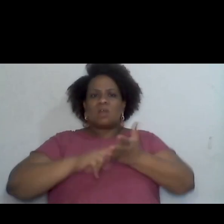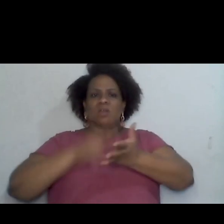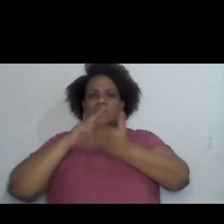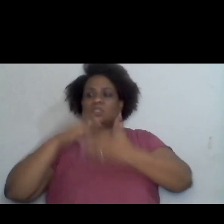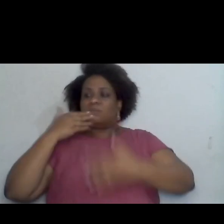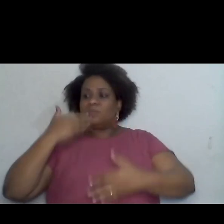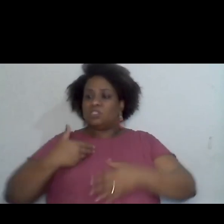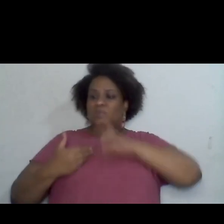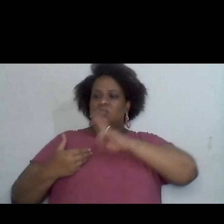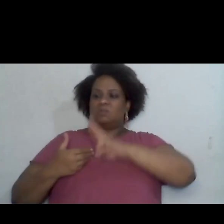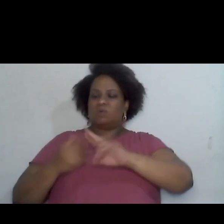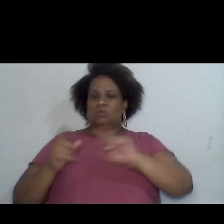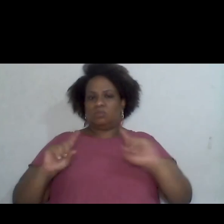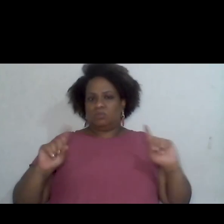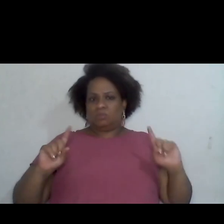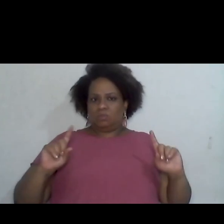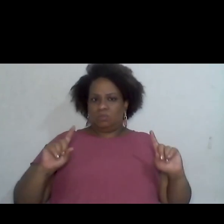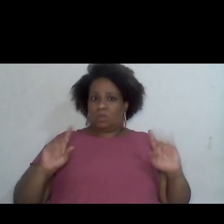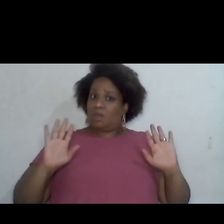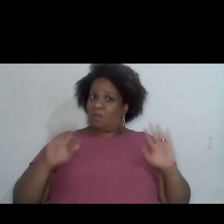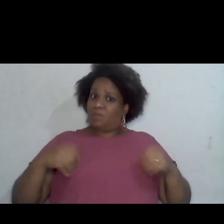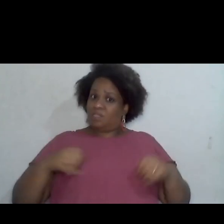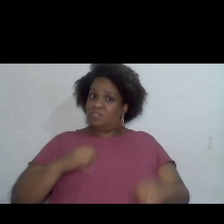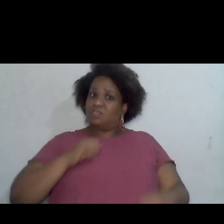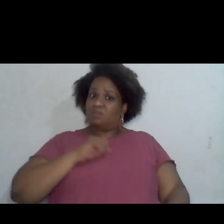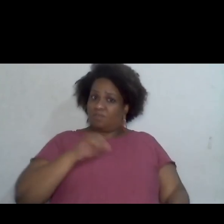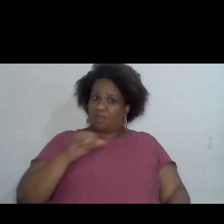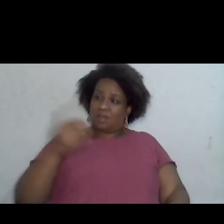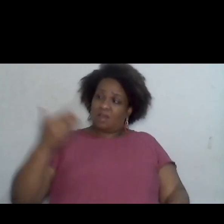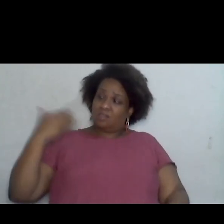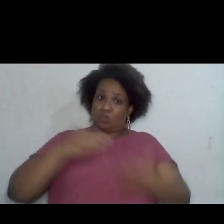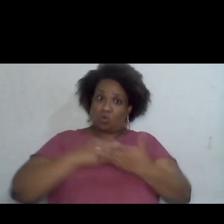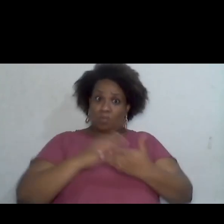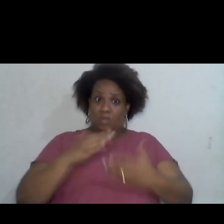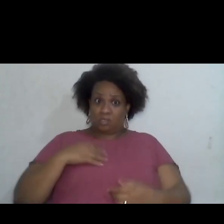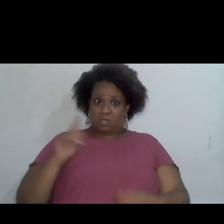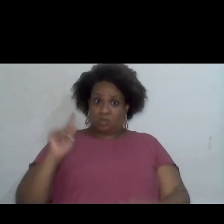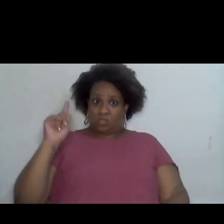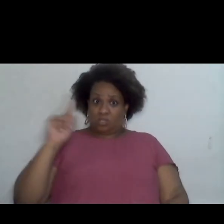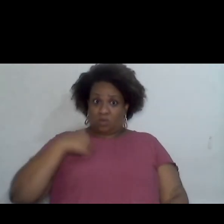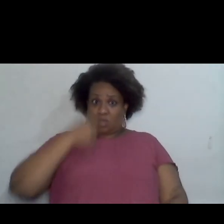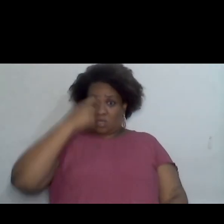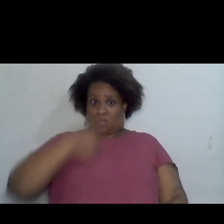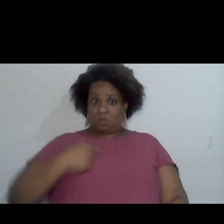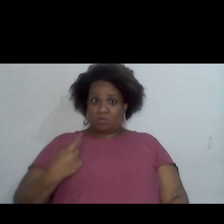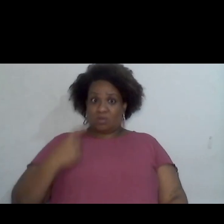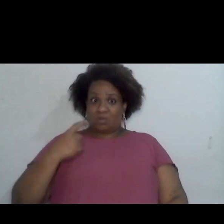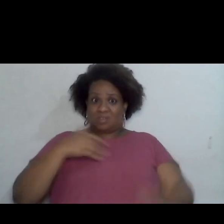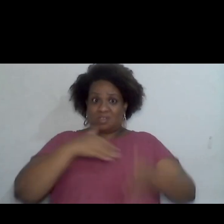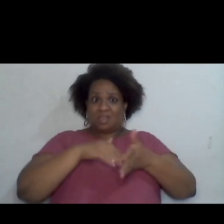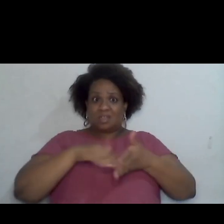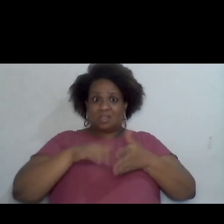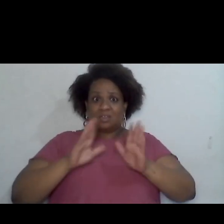sem resposta. Mas eu também preciso dizer a vocês que, desde o início dessa gestão, só eu, só o secretário, já teve mais de